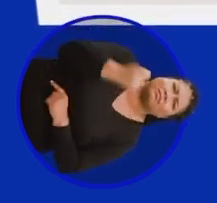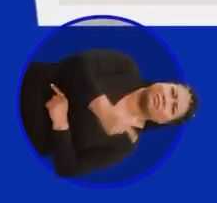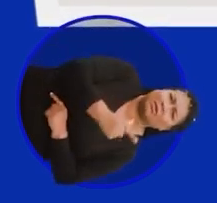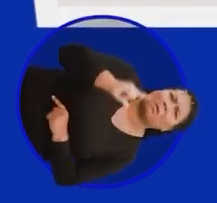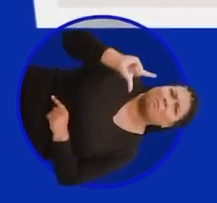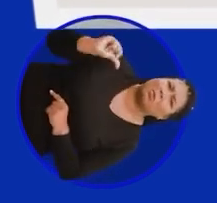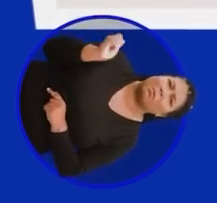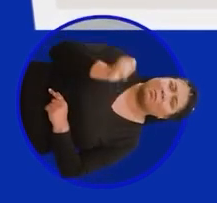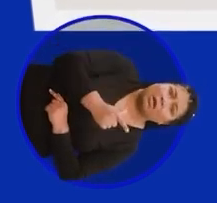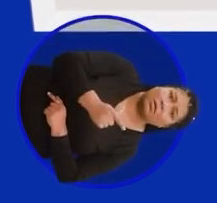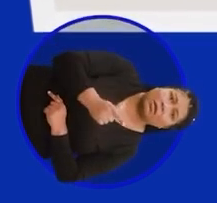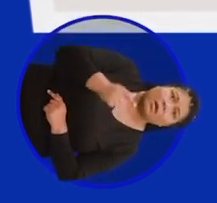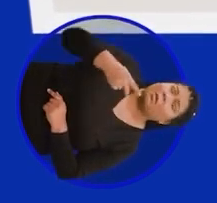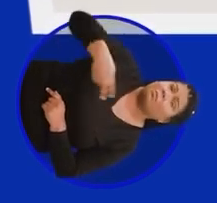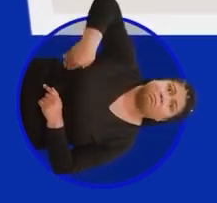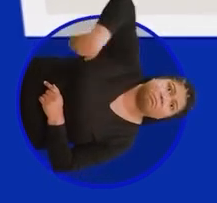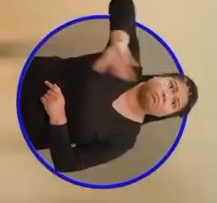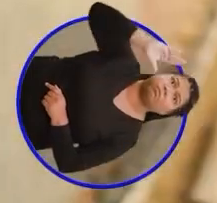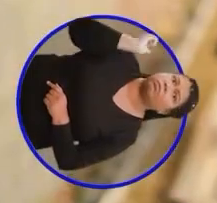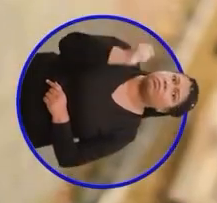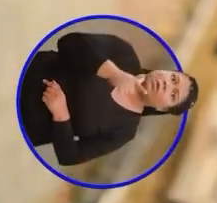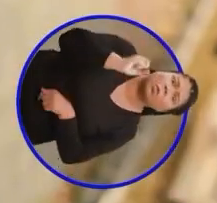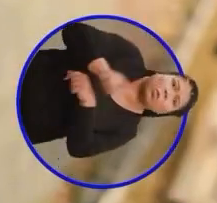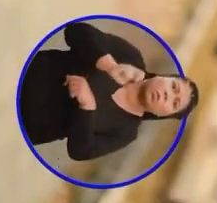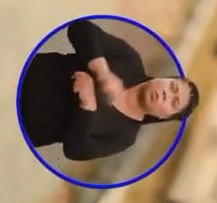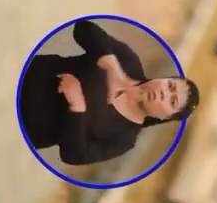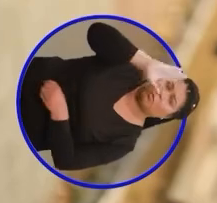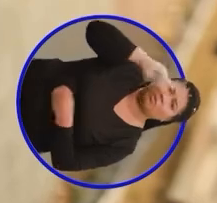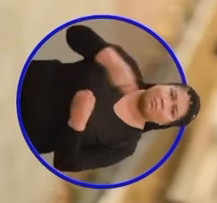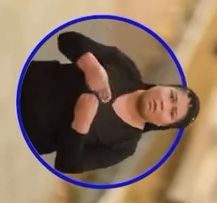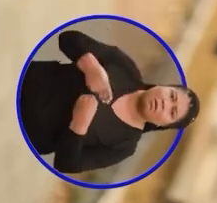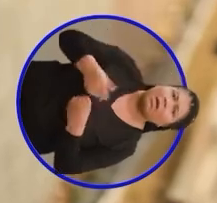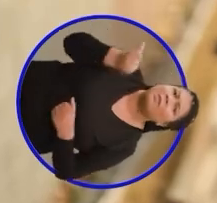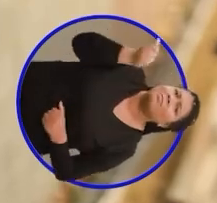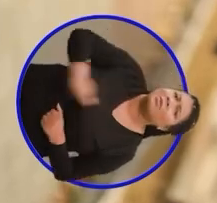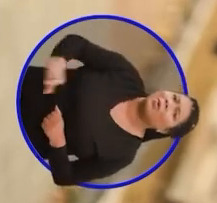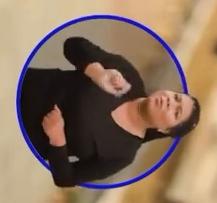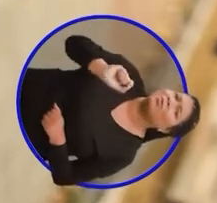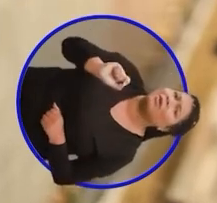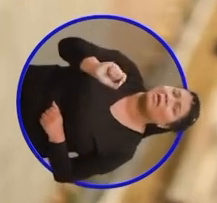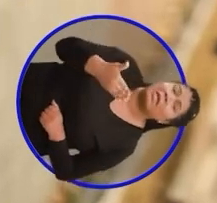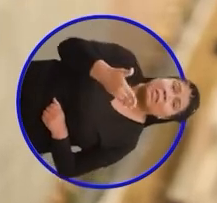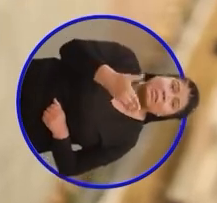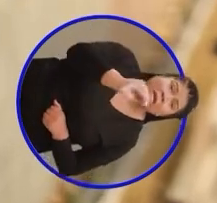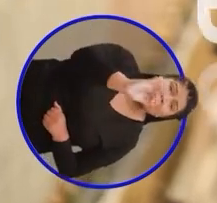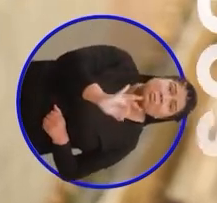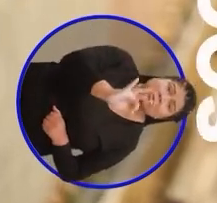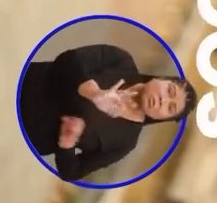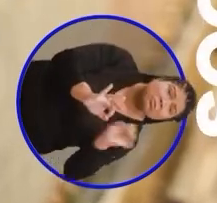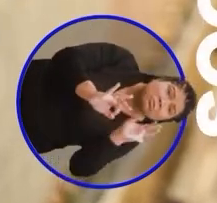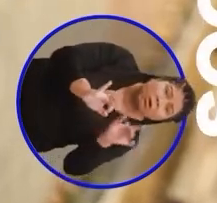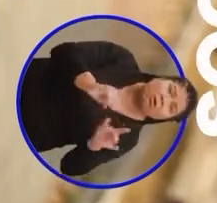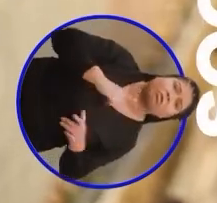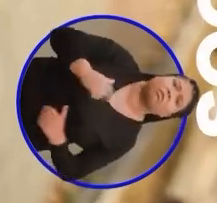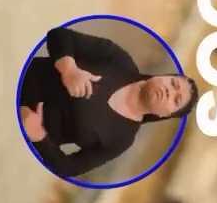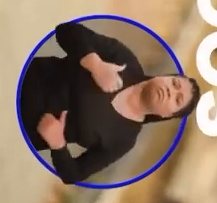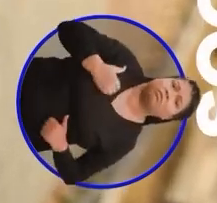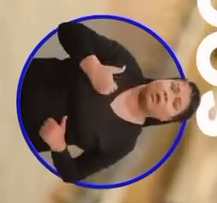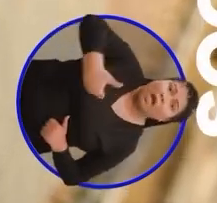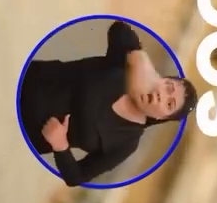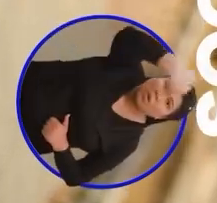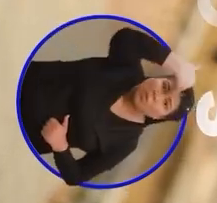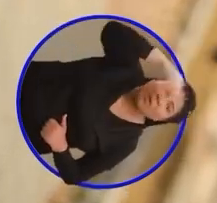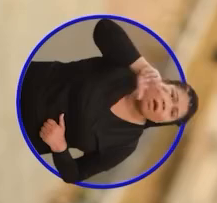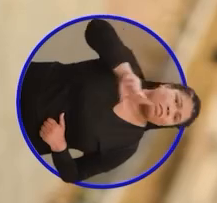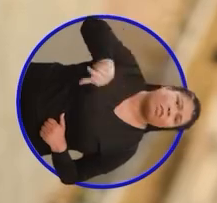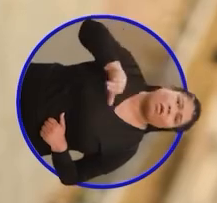tem 3 vezes mais guardas municipais. E sabe o que é pior? Aqui em Manaus, apenas 10% dos guardas estão armados. E